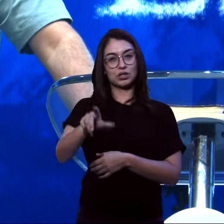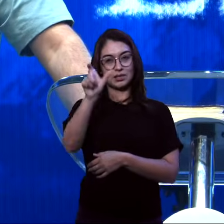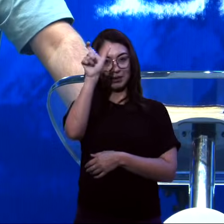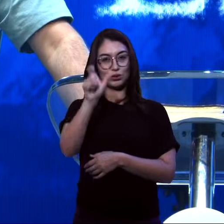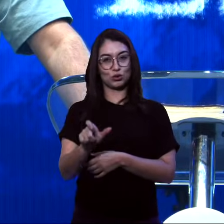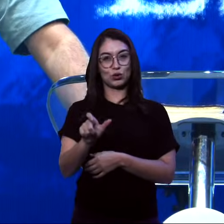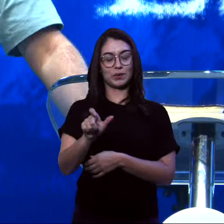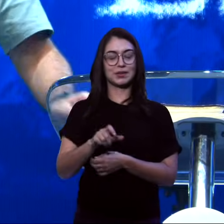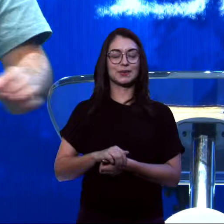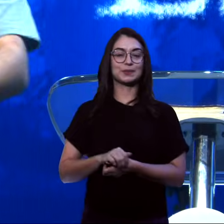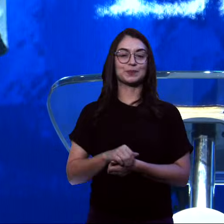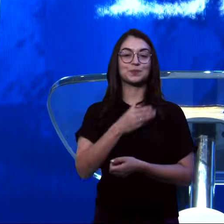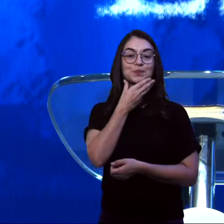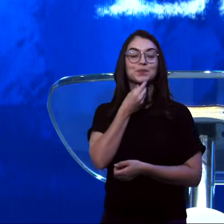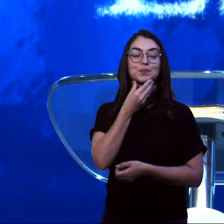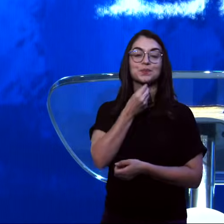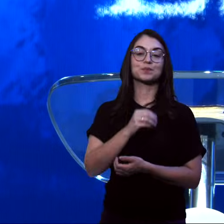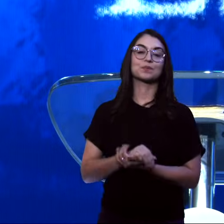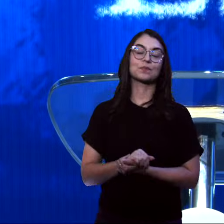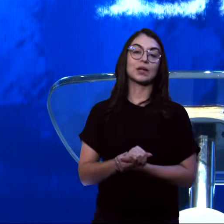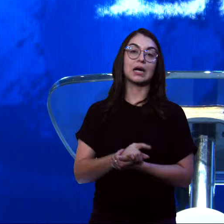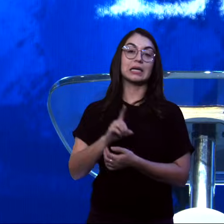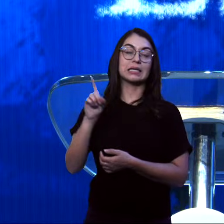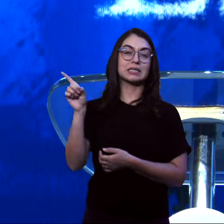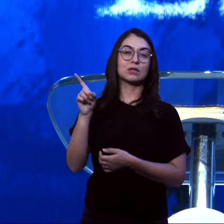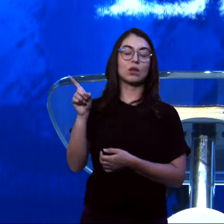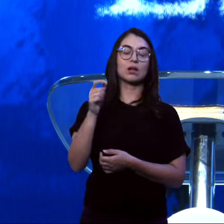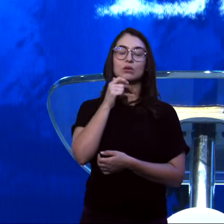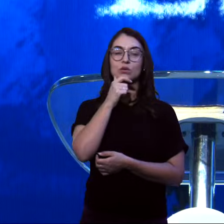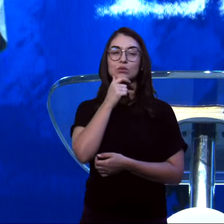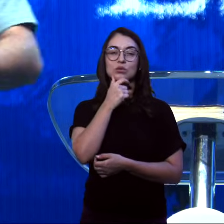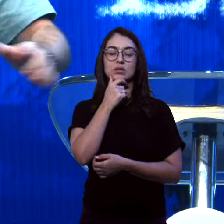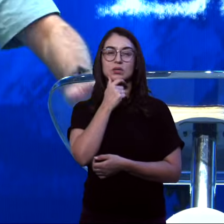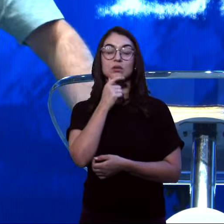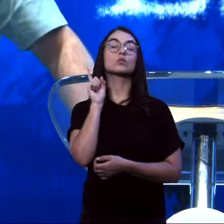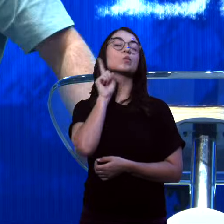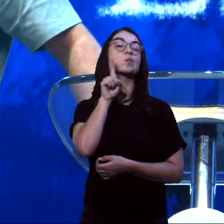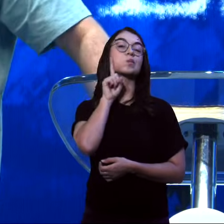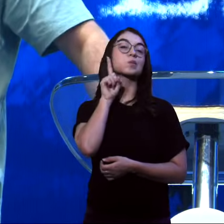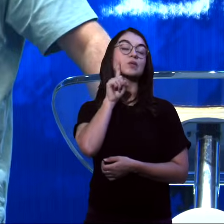Finney. Ele nasceu nos Estados Unidos em